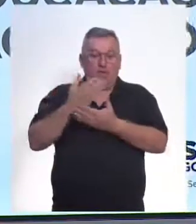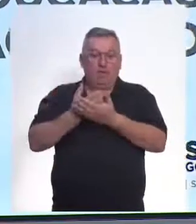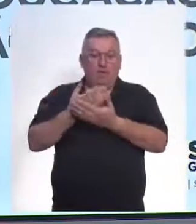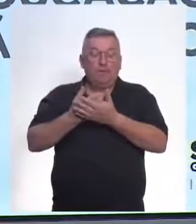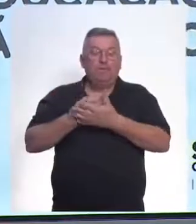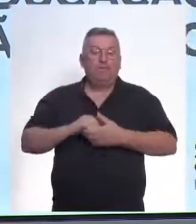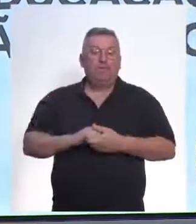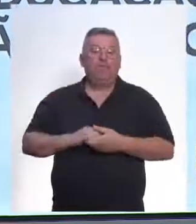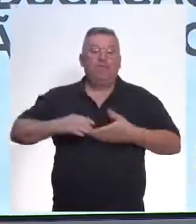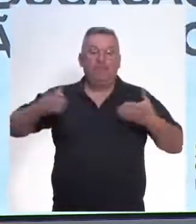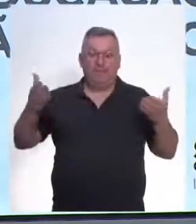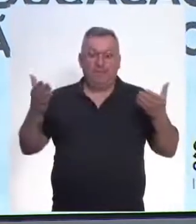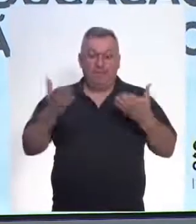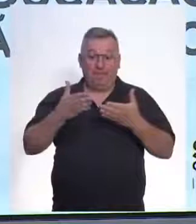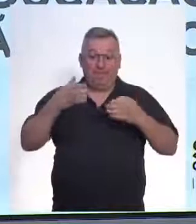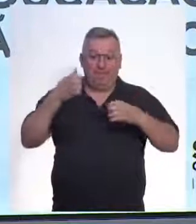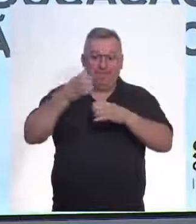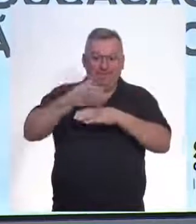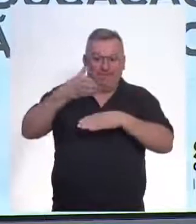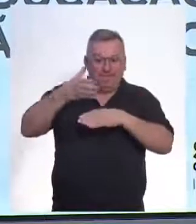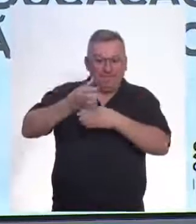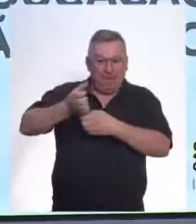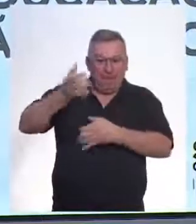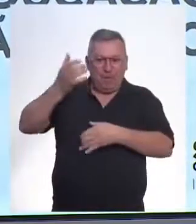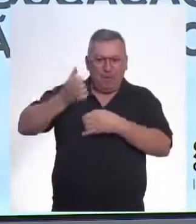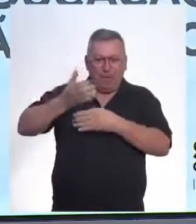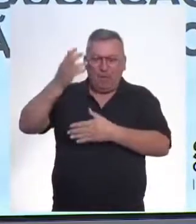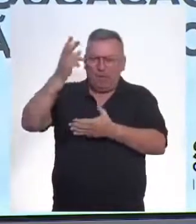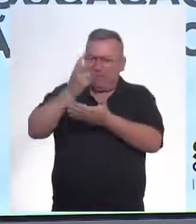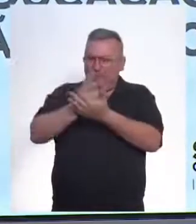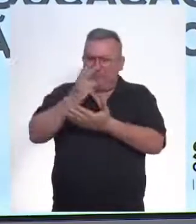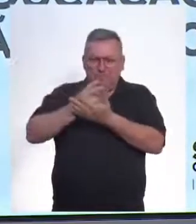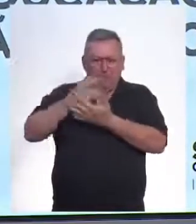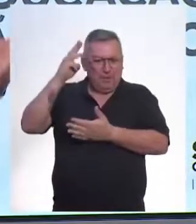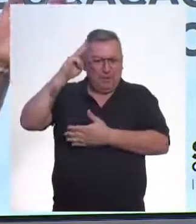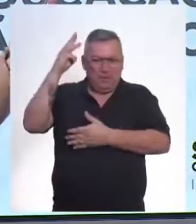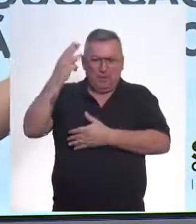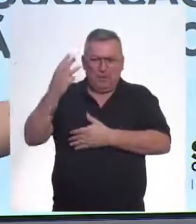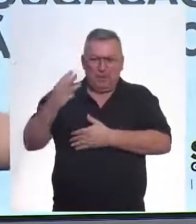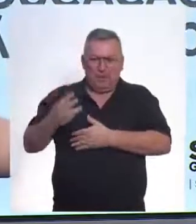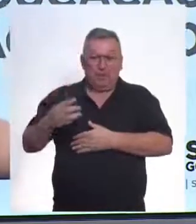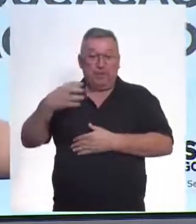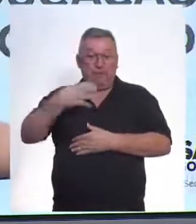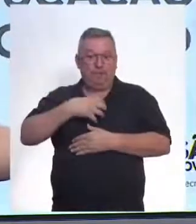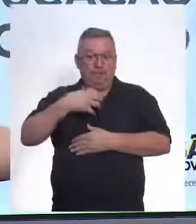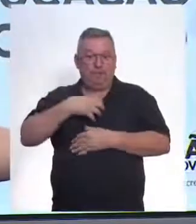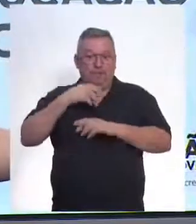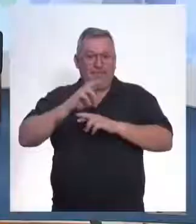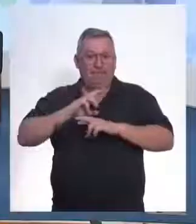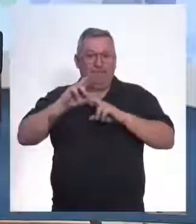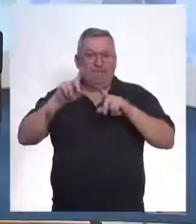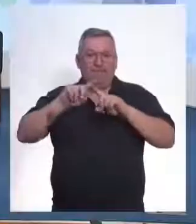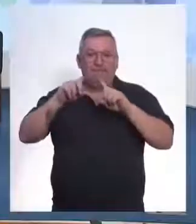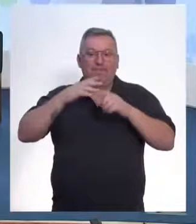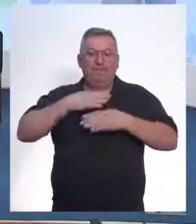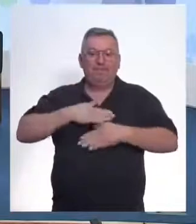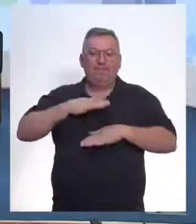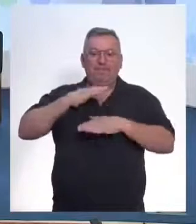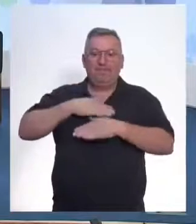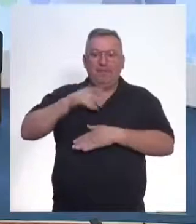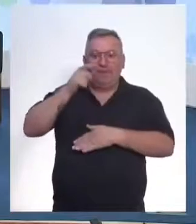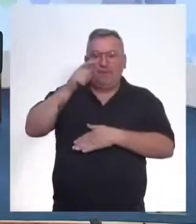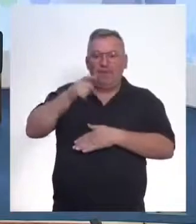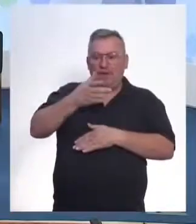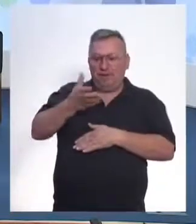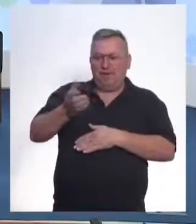aula. Hoje, para interagir com vocês no chat, como toda terça-feira, só que numa posição um pouco hoje mais confortável. Olha